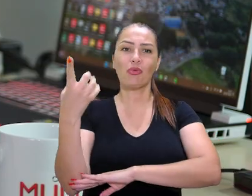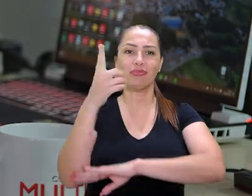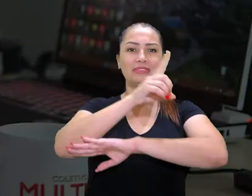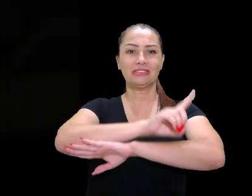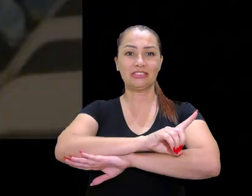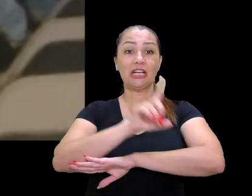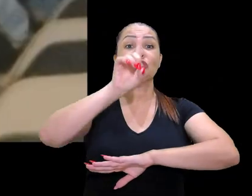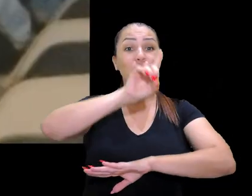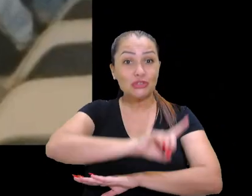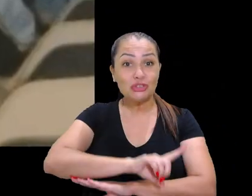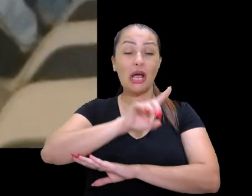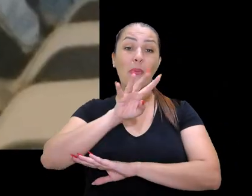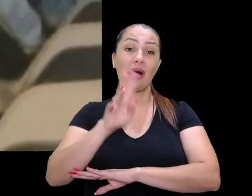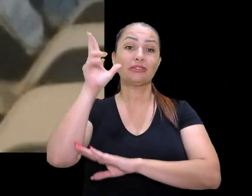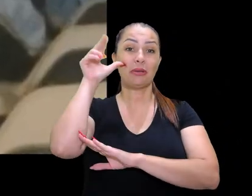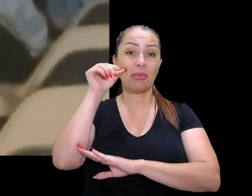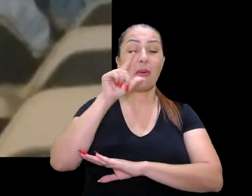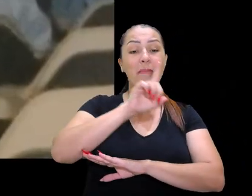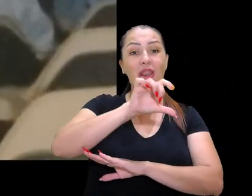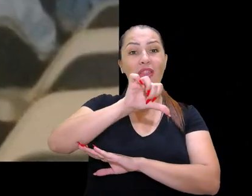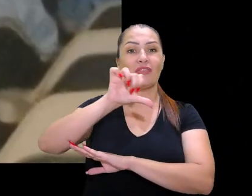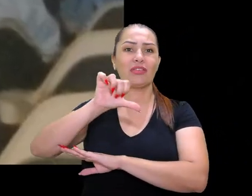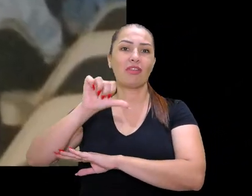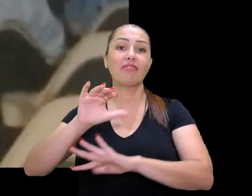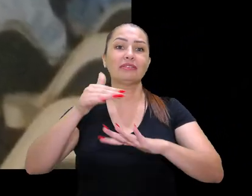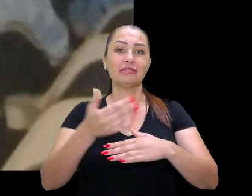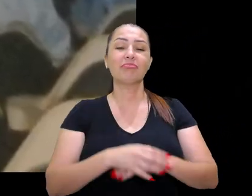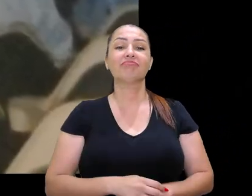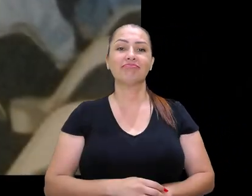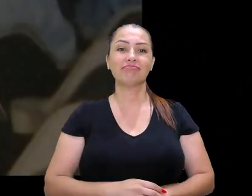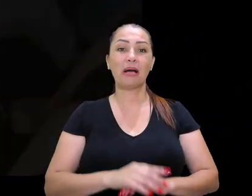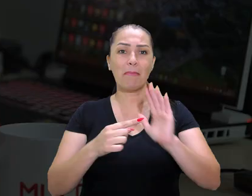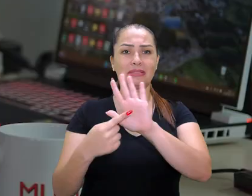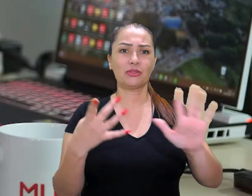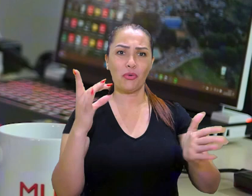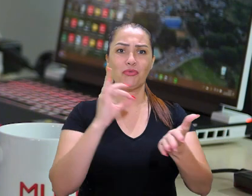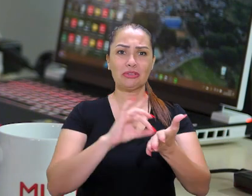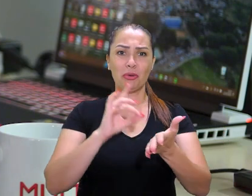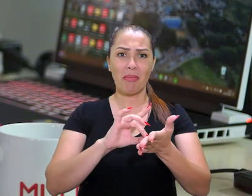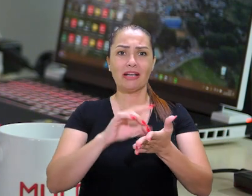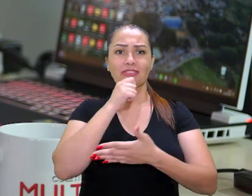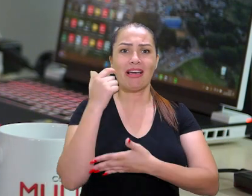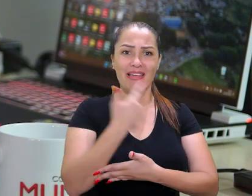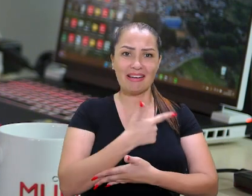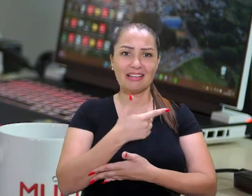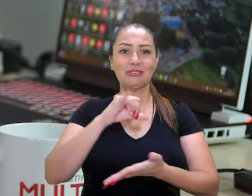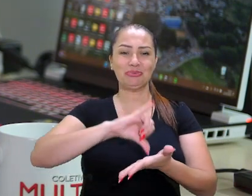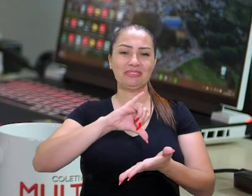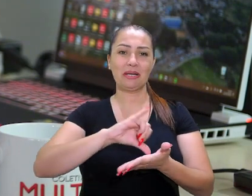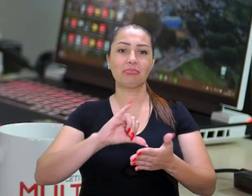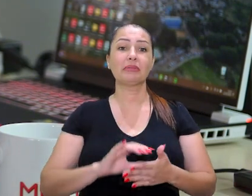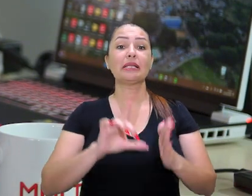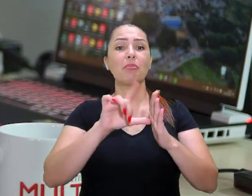de 1999 nós estreamos o espetáculo no Centro Cultural de Alegrete. Na sequência, começamos a trabalhar espetáculos